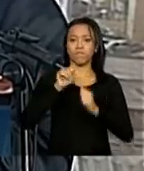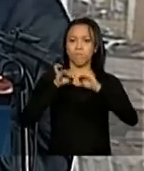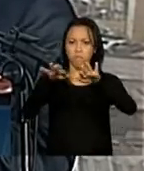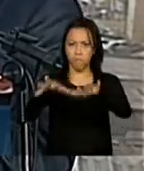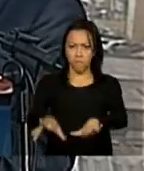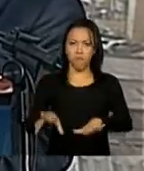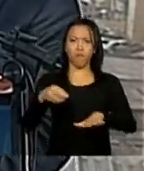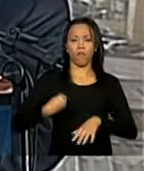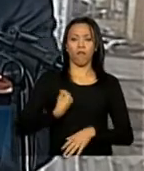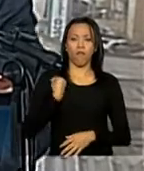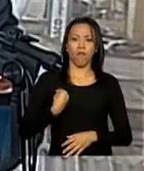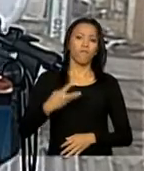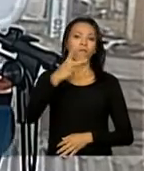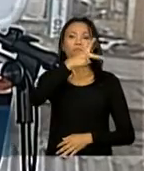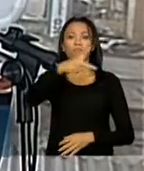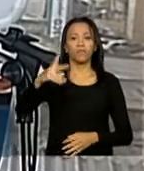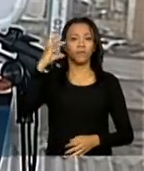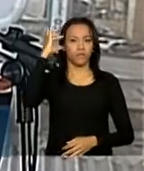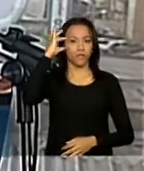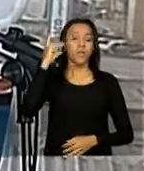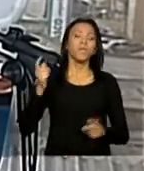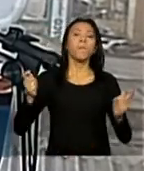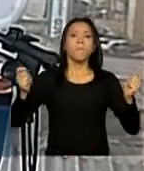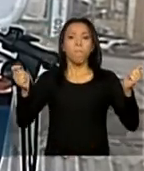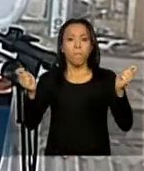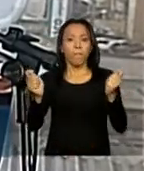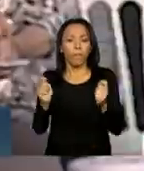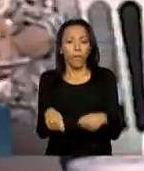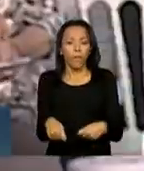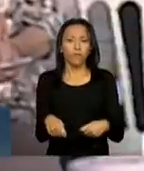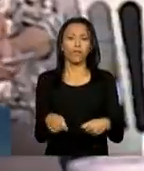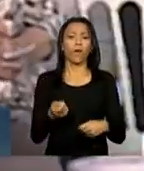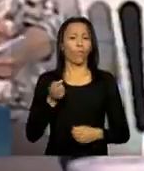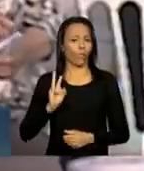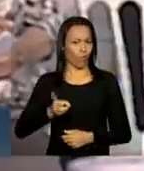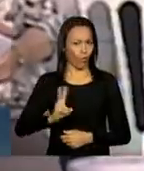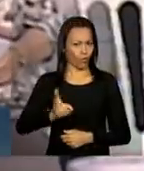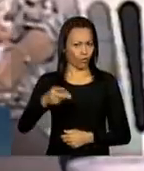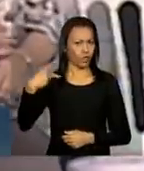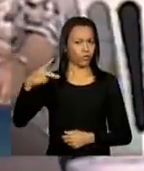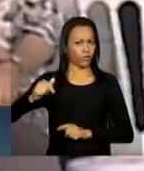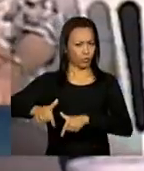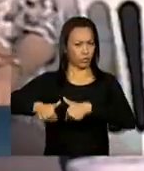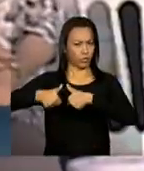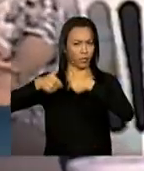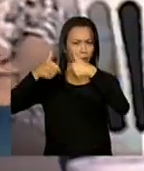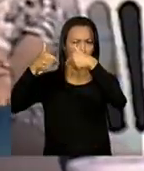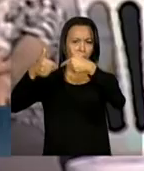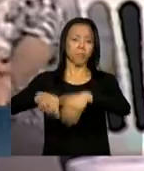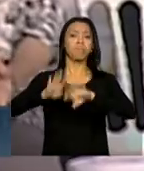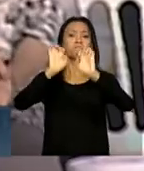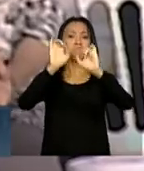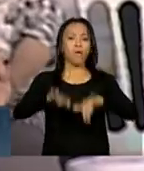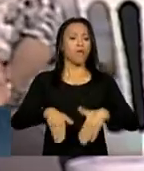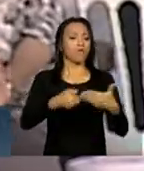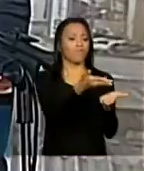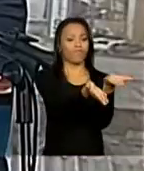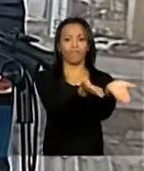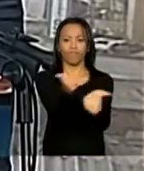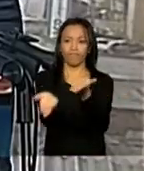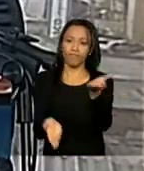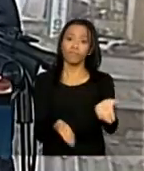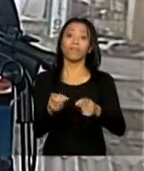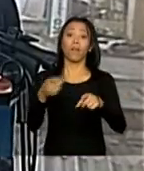bênção, para que Vossa Excelência pode continuar o seu caminho de servir bem e servir bem a Bahia